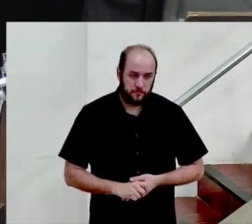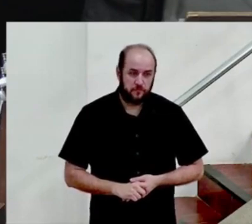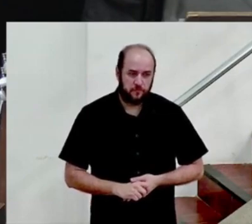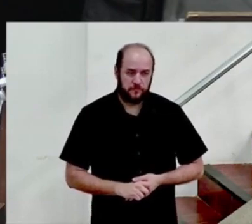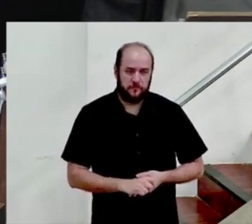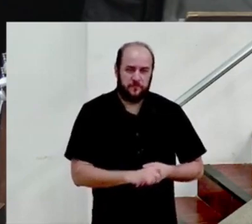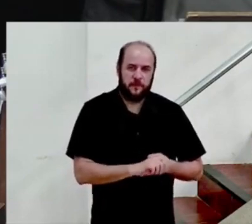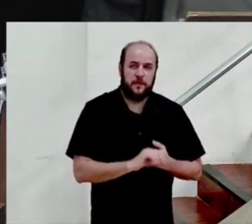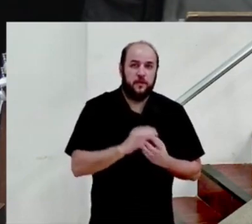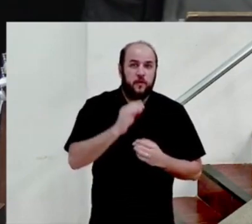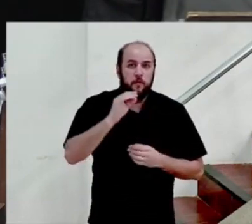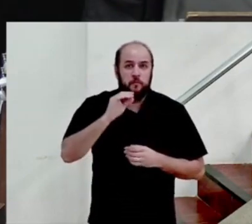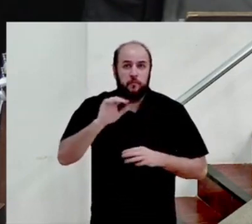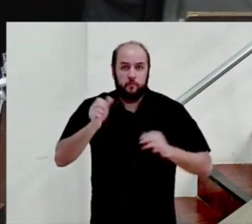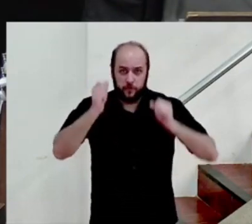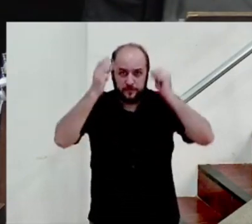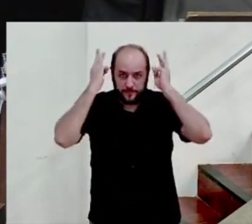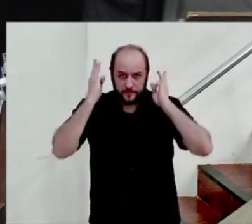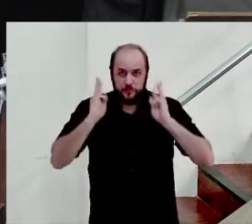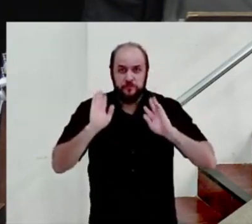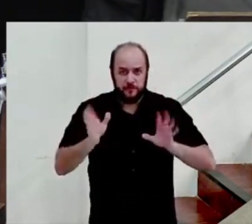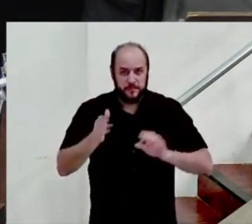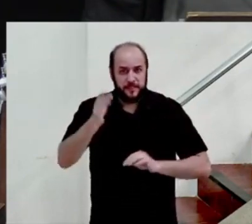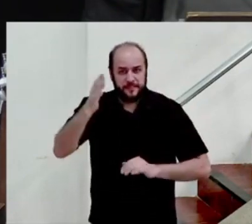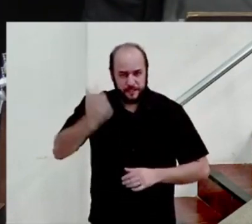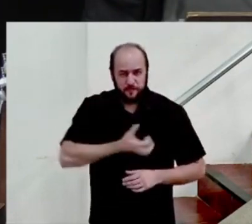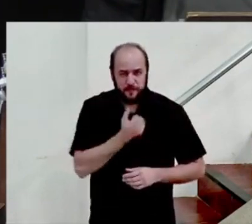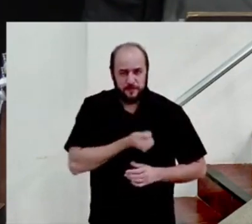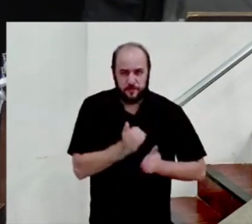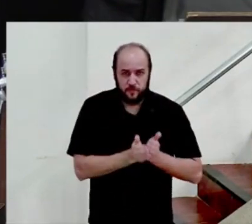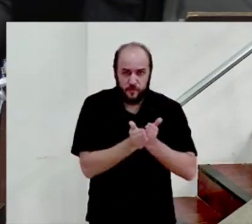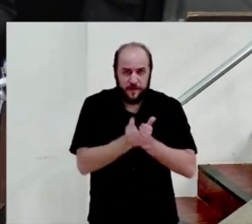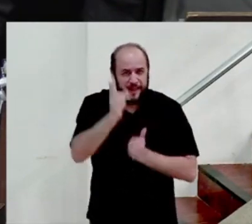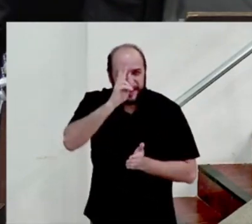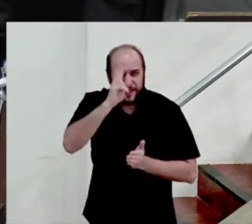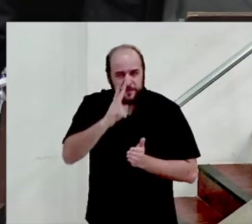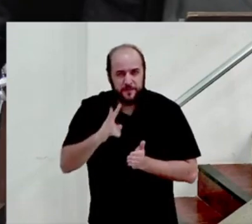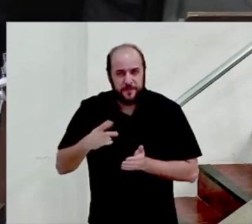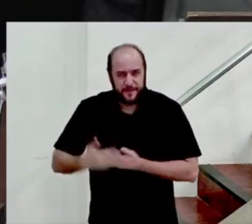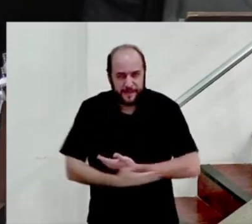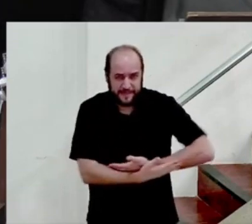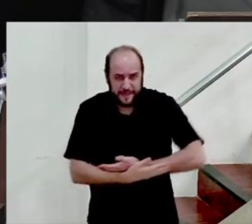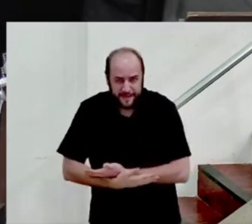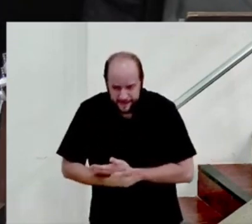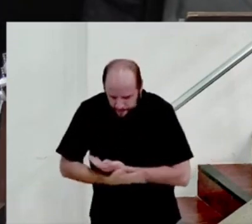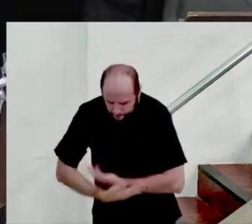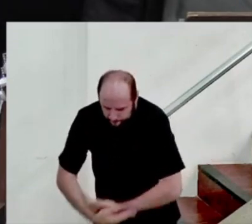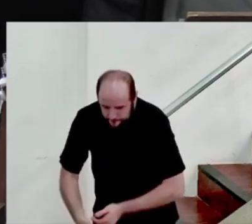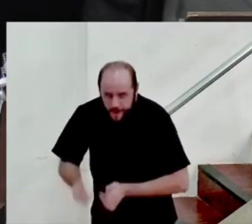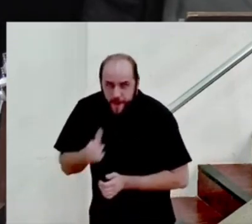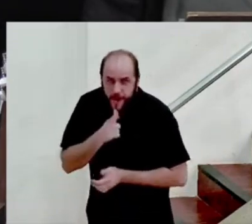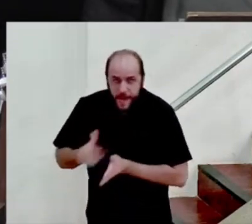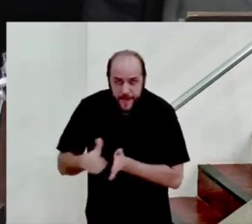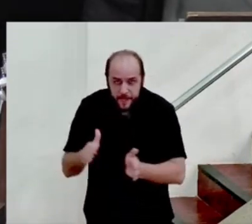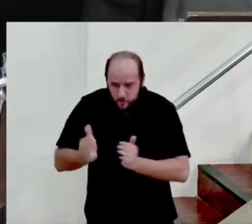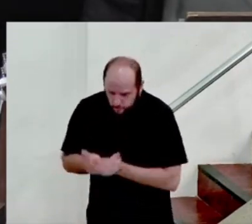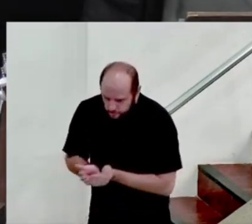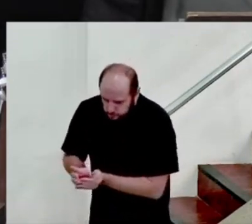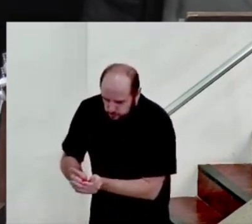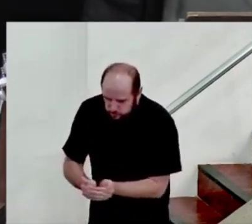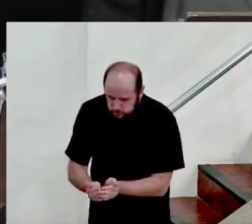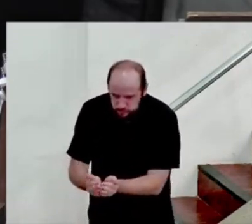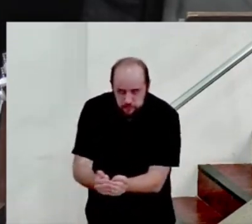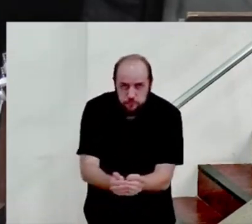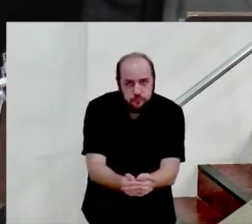foi salvo por uma arca, se nós lembrarmos do cesto em que ele foi colocado dentro do rio Nilo, a palavra lá é arca, ele